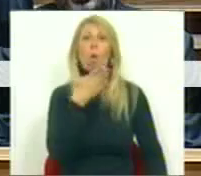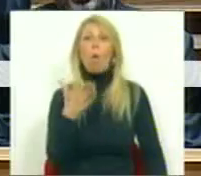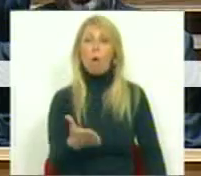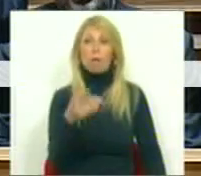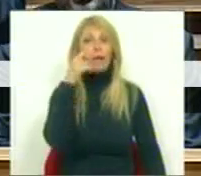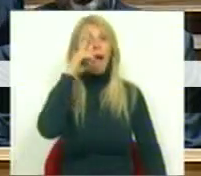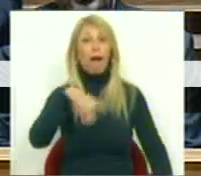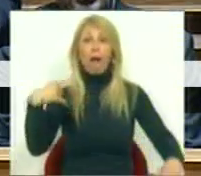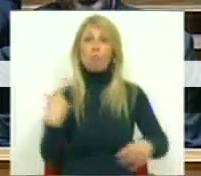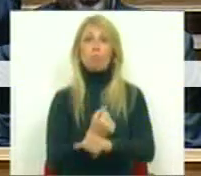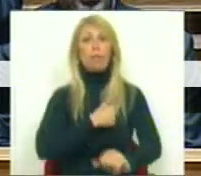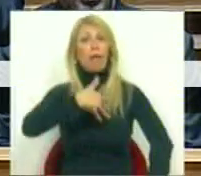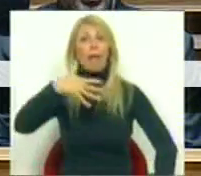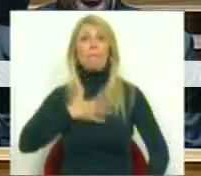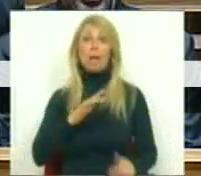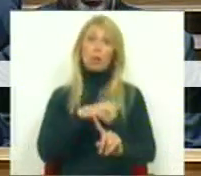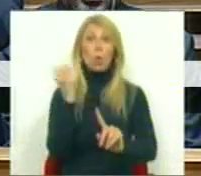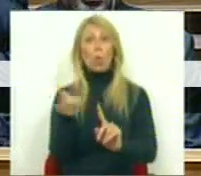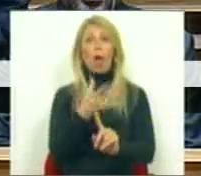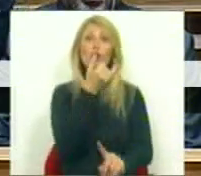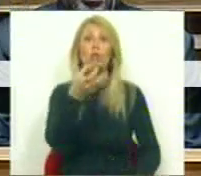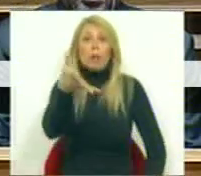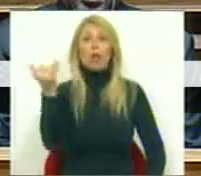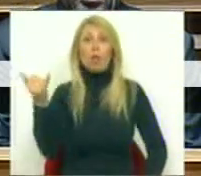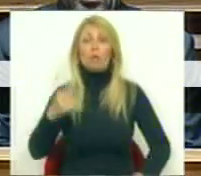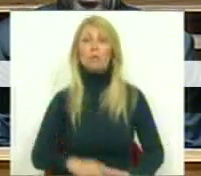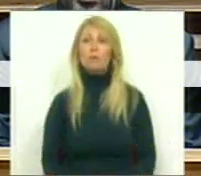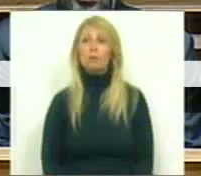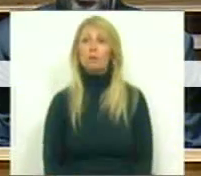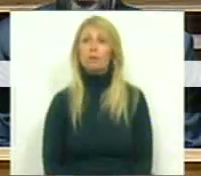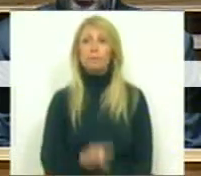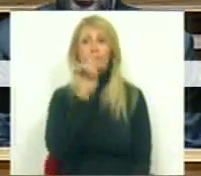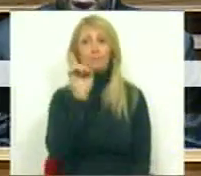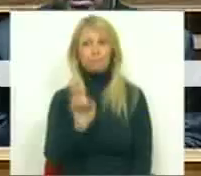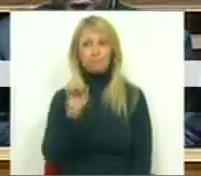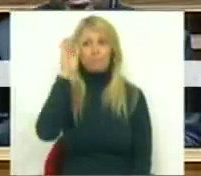a quem comprou a empresa no ano de 2012?